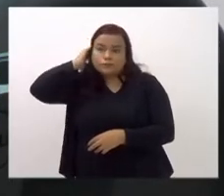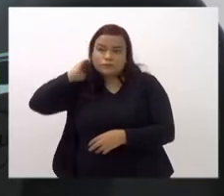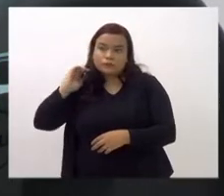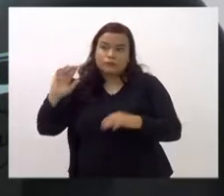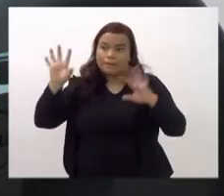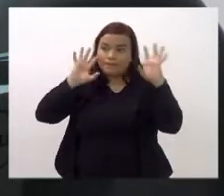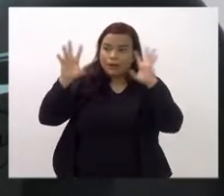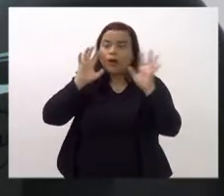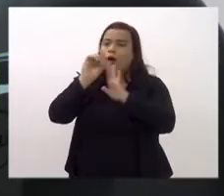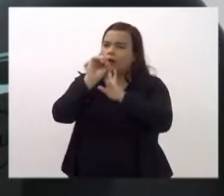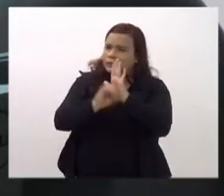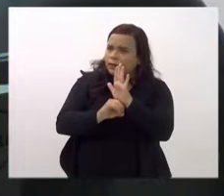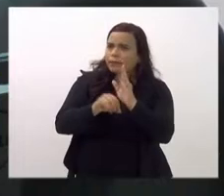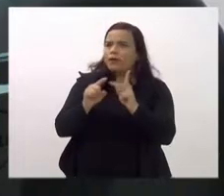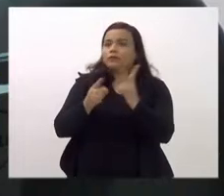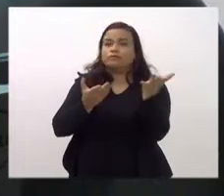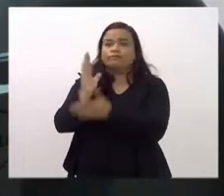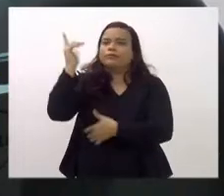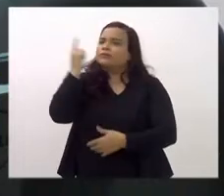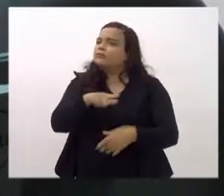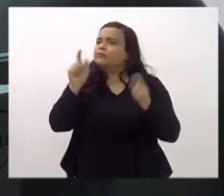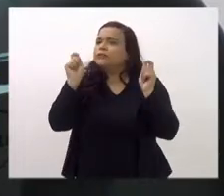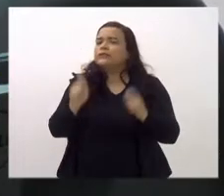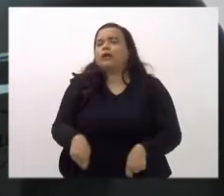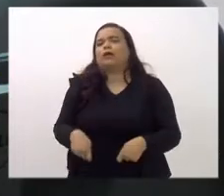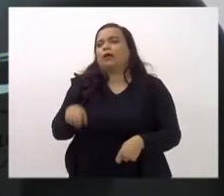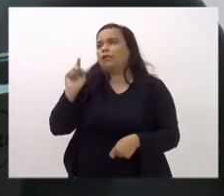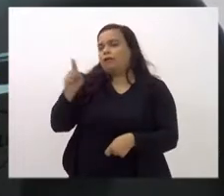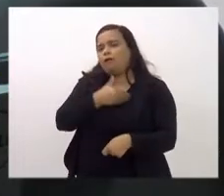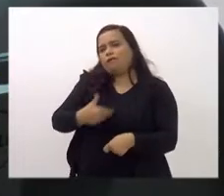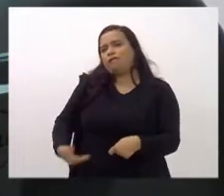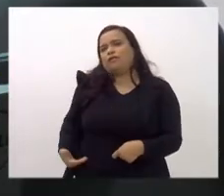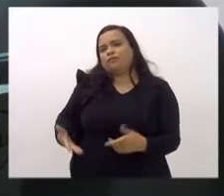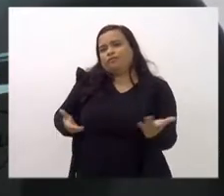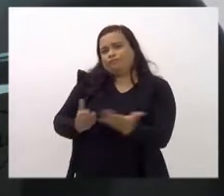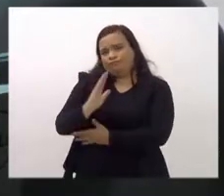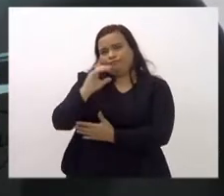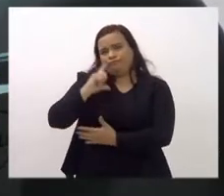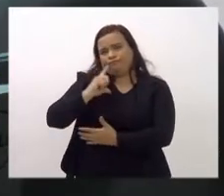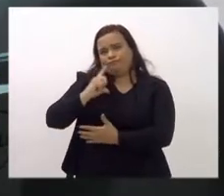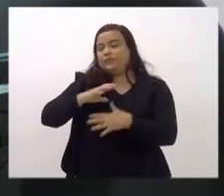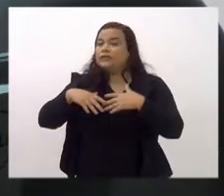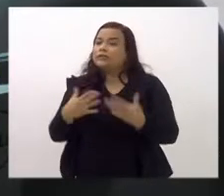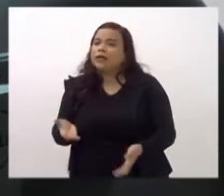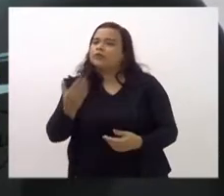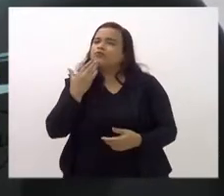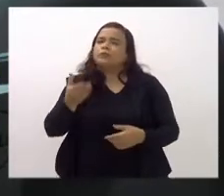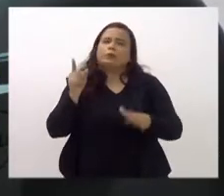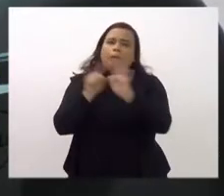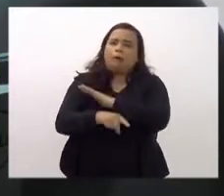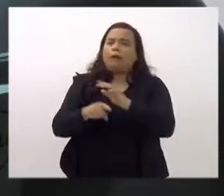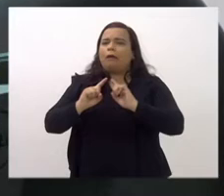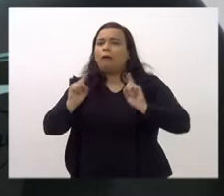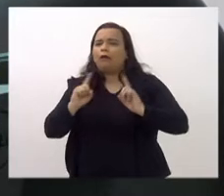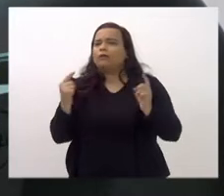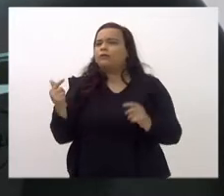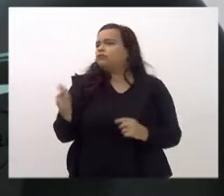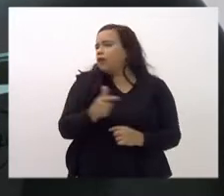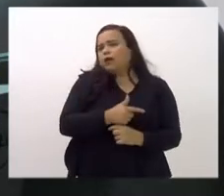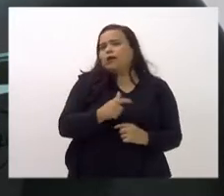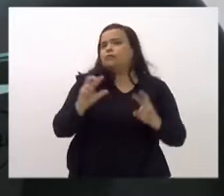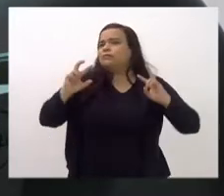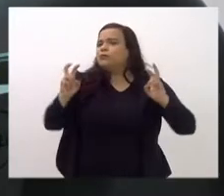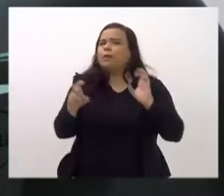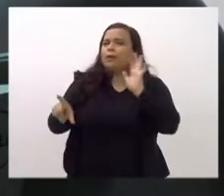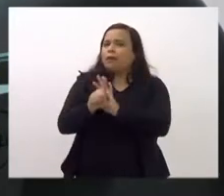previsão orçamentária aprovada em mensagem do governo, portanto, sem nenhum tipo de questionamento sobre legalidade, sobre